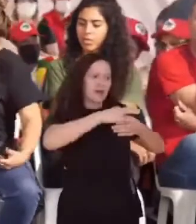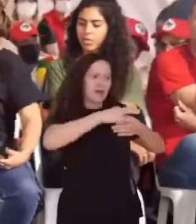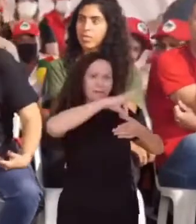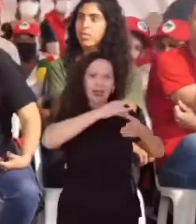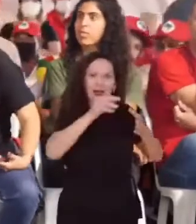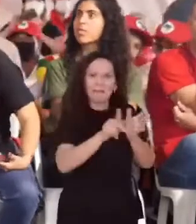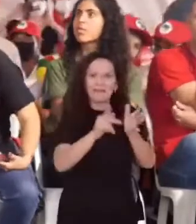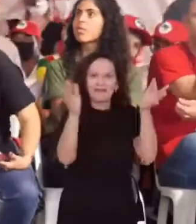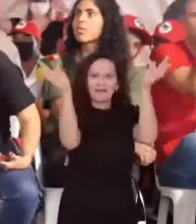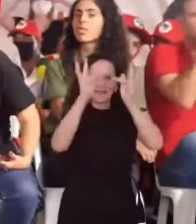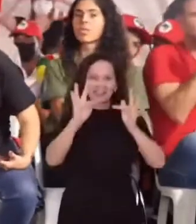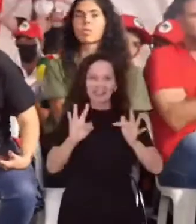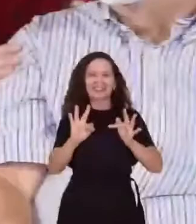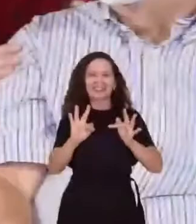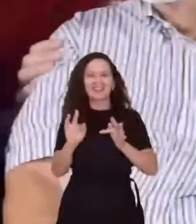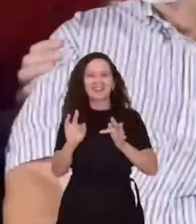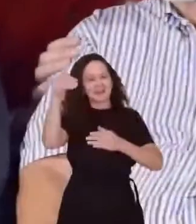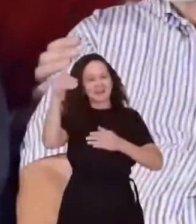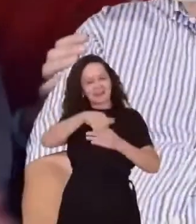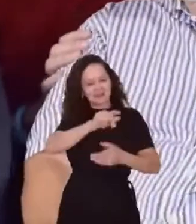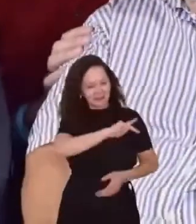nosso presidente Lula!